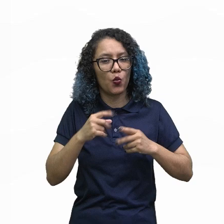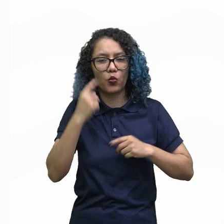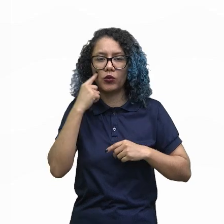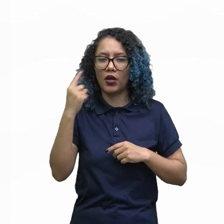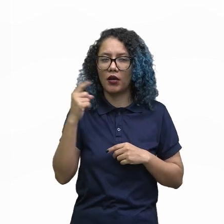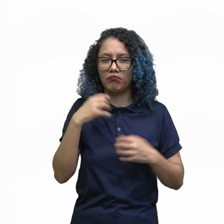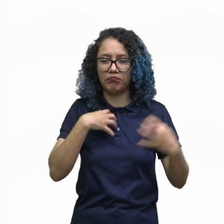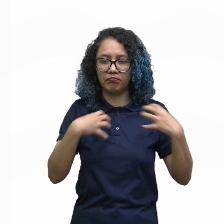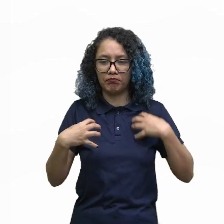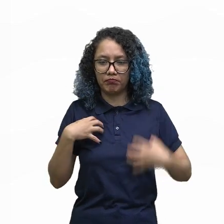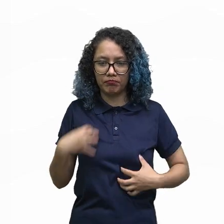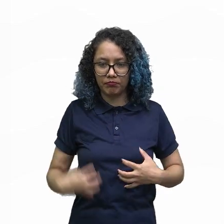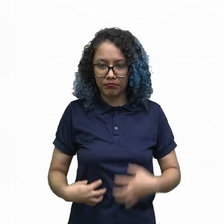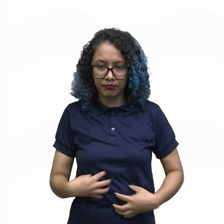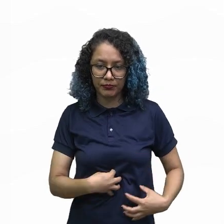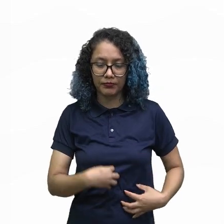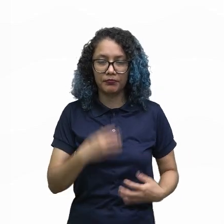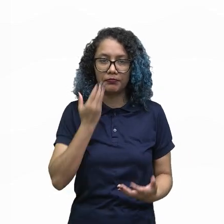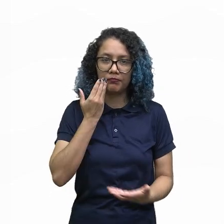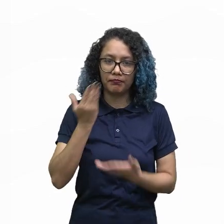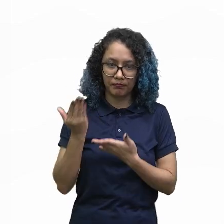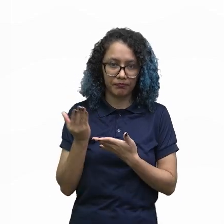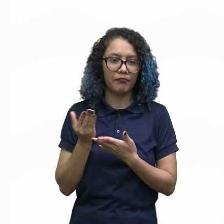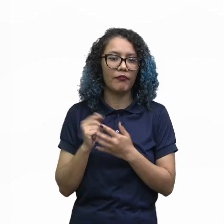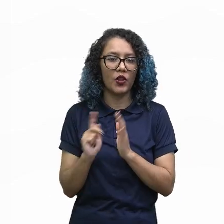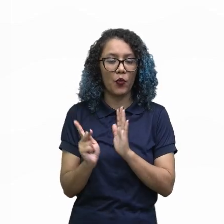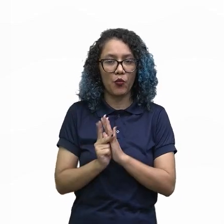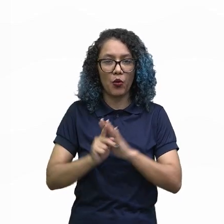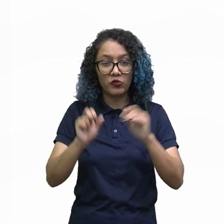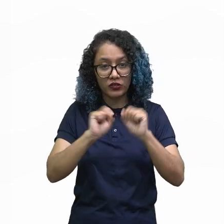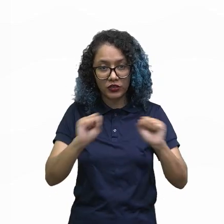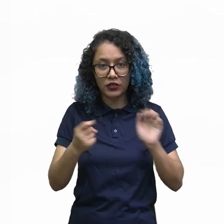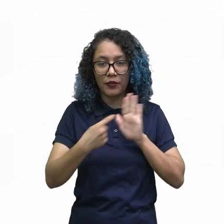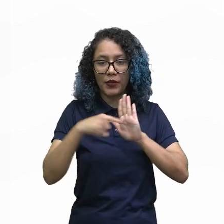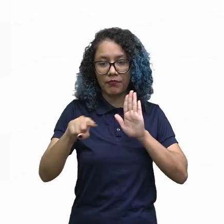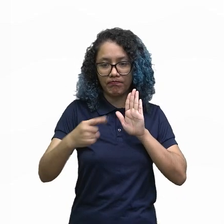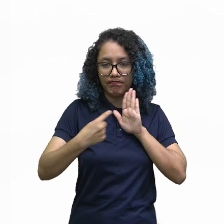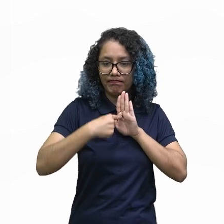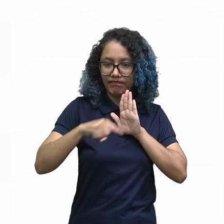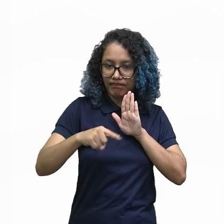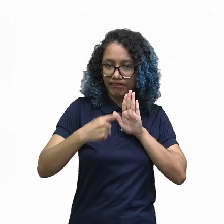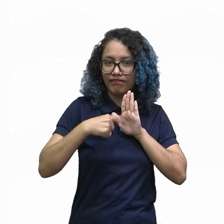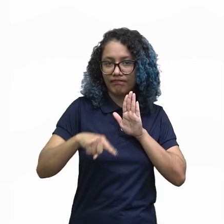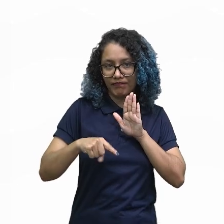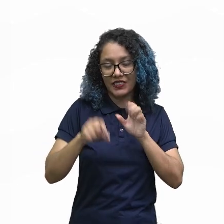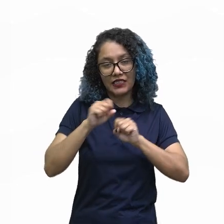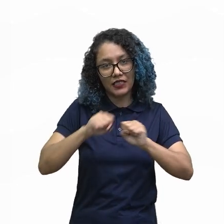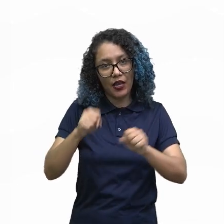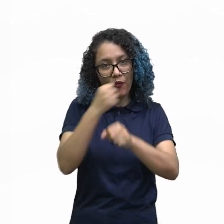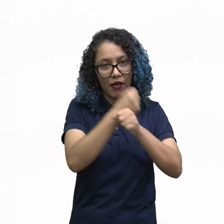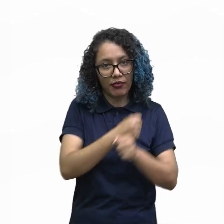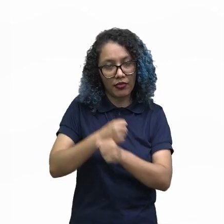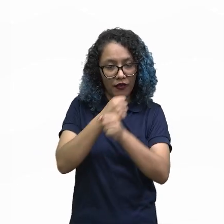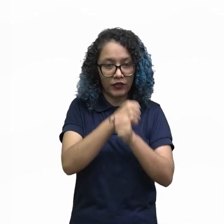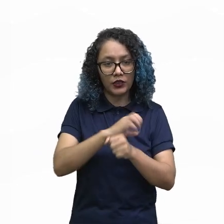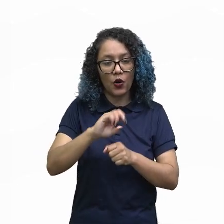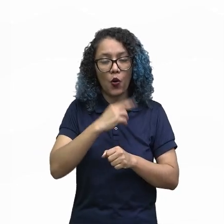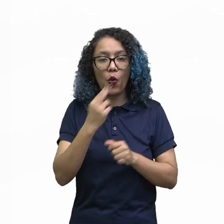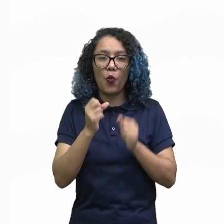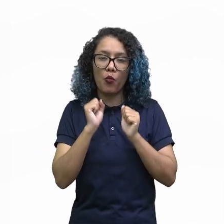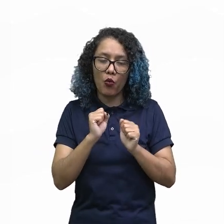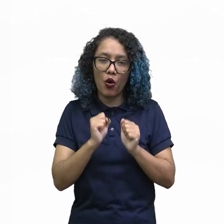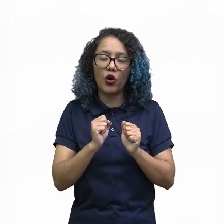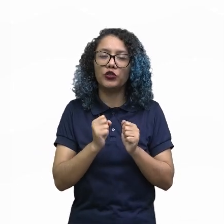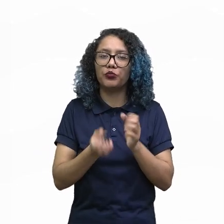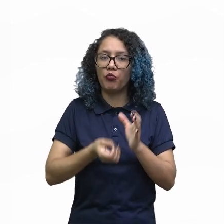gente observa nessa imagem, ela faz parte do sistema imunológico, o sistema de defesa, ou para produção, né, dessas